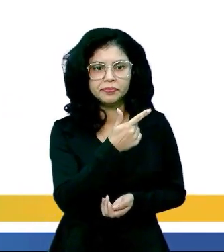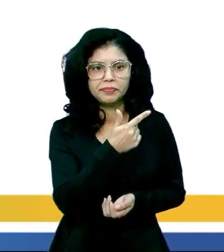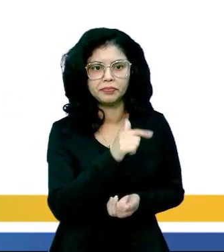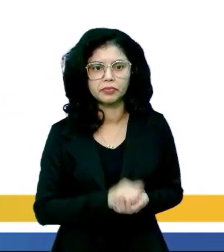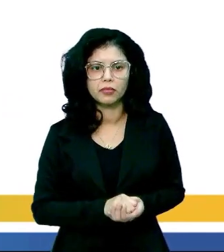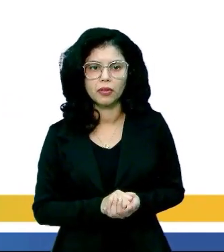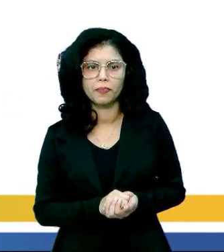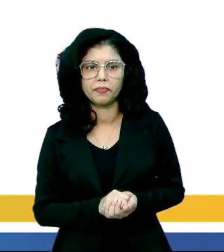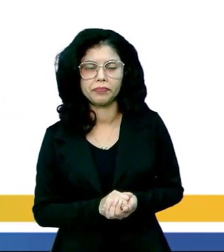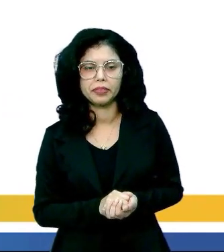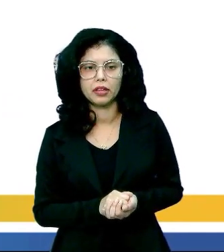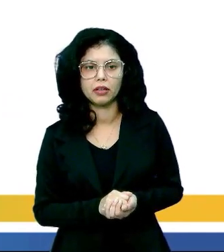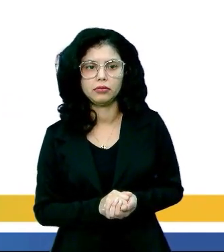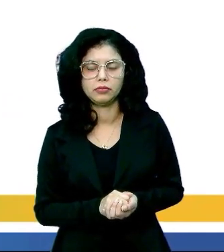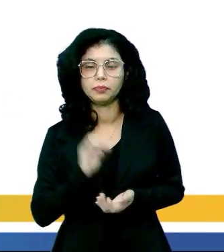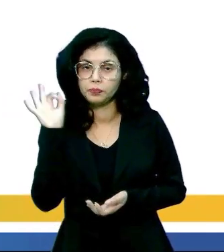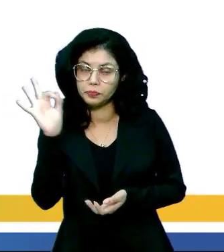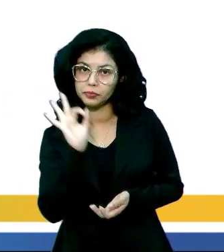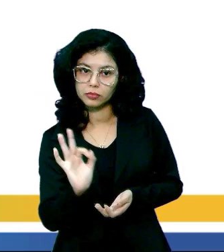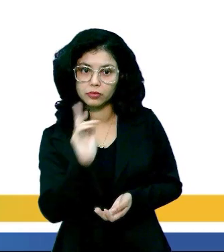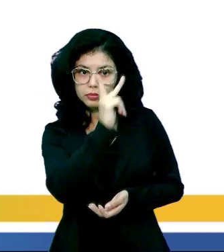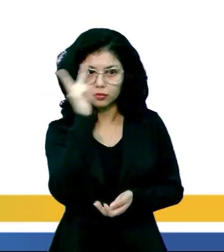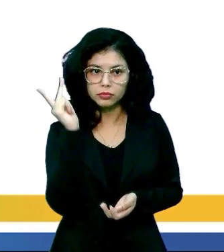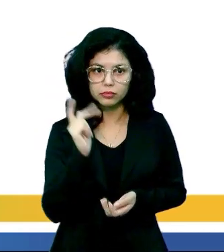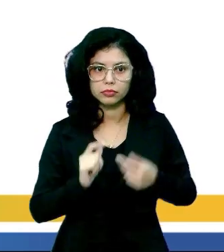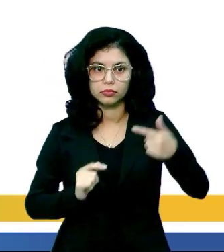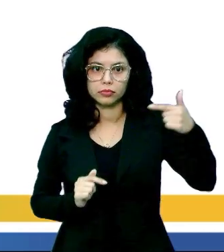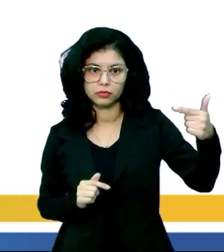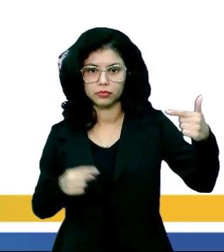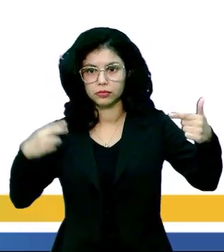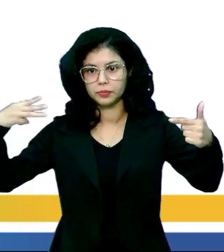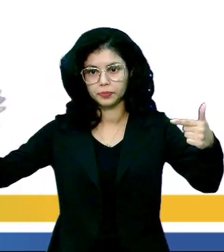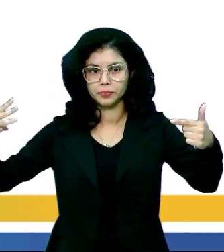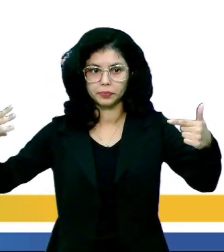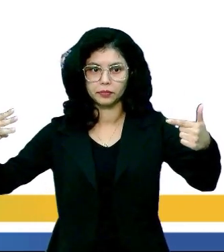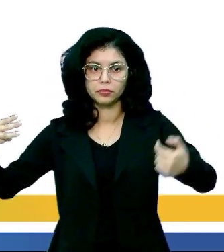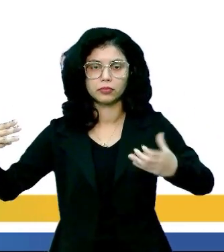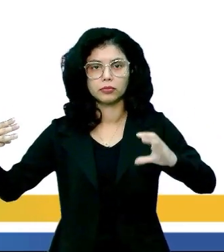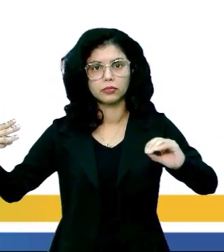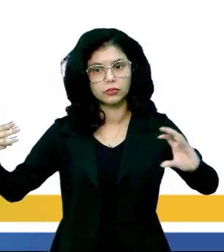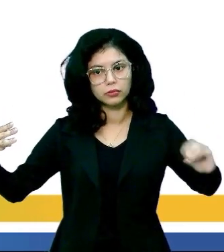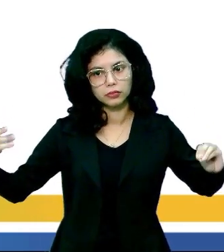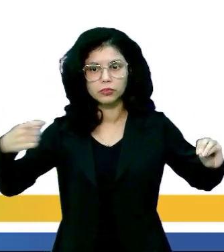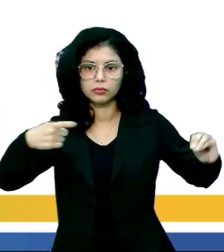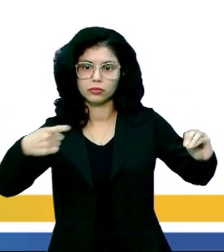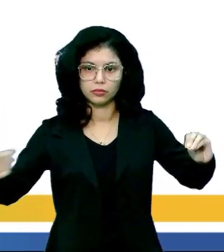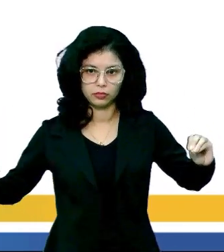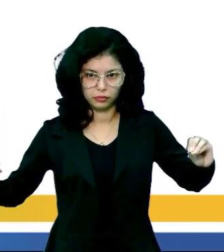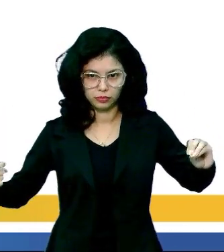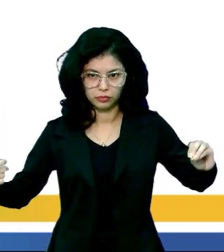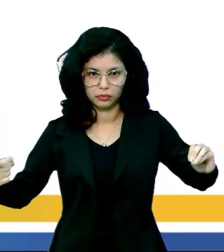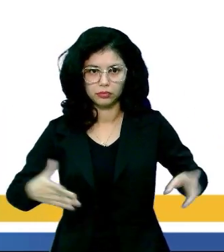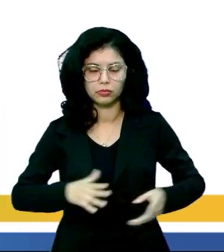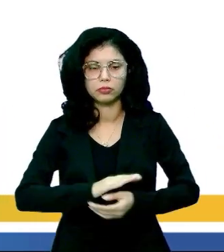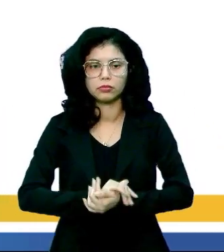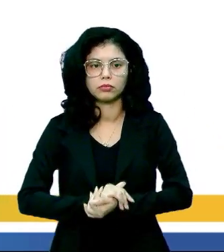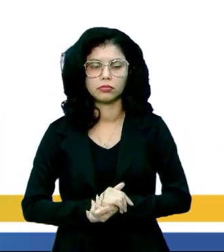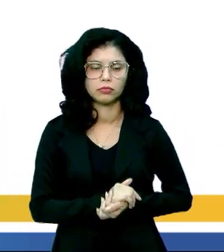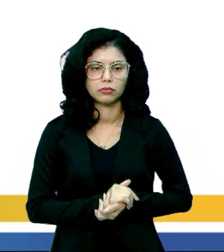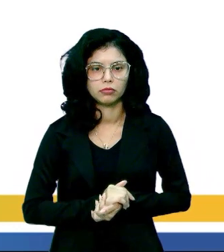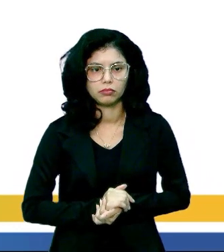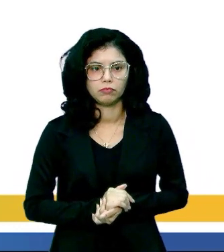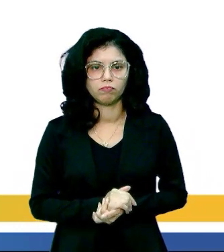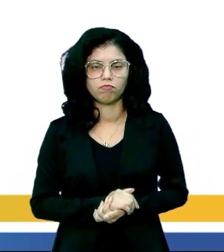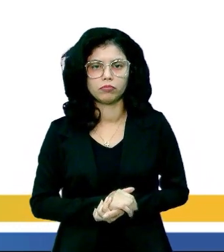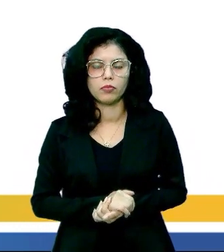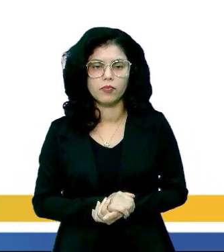vamos botar aqui, porcentagem e pessoas. 2 está para 3, que é o que diz a questão, e 100 está